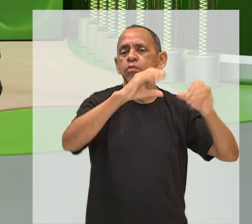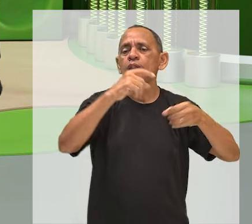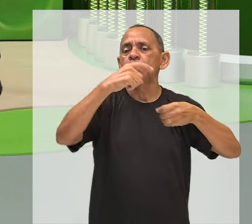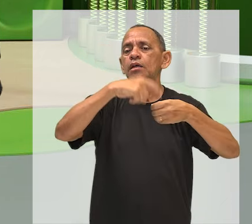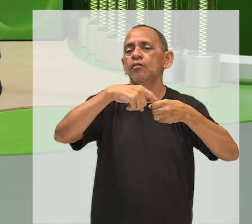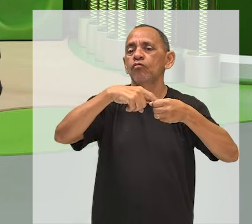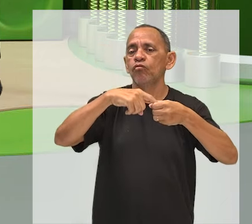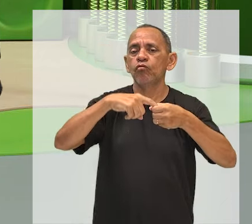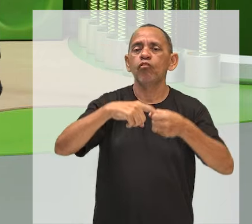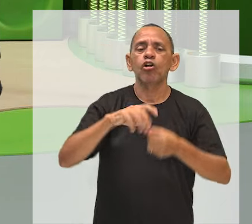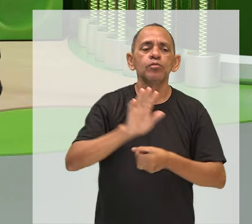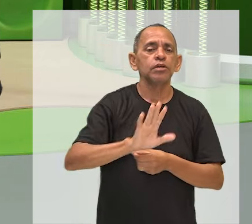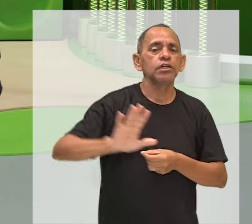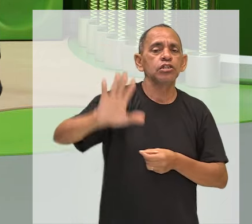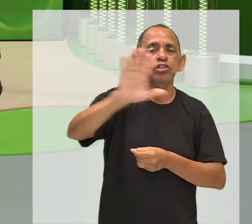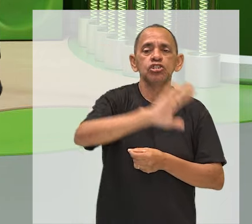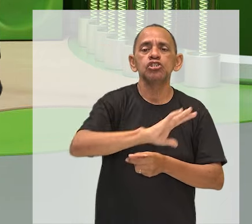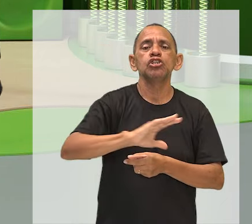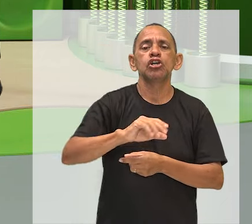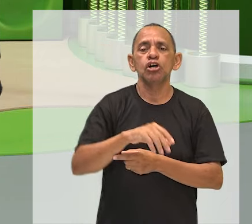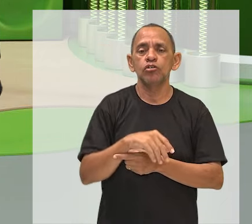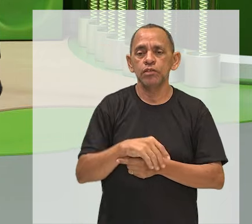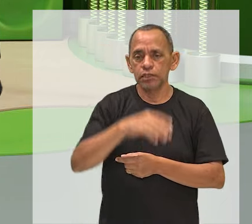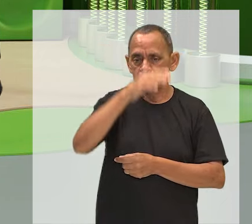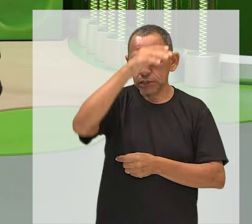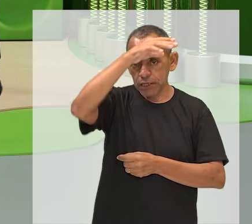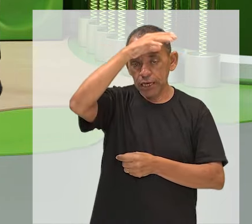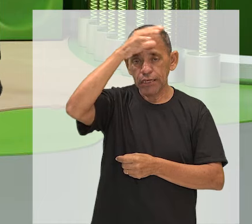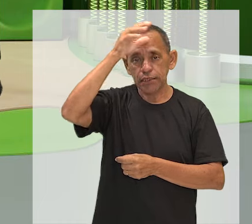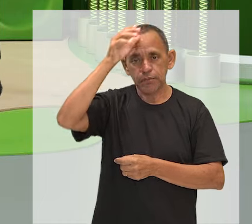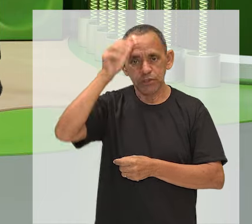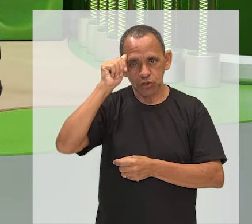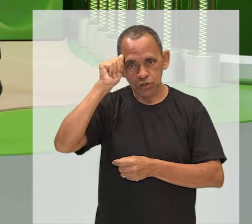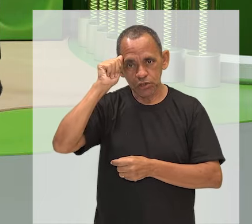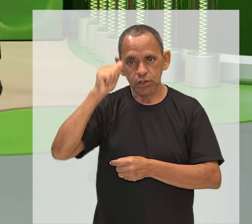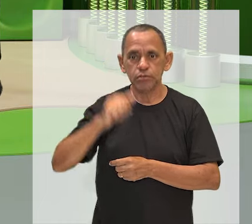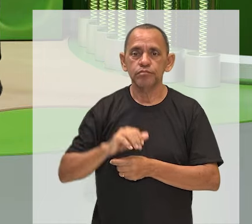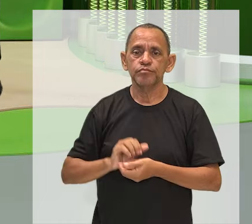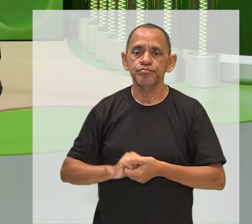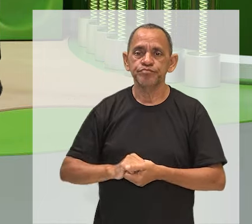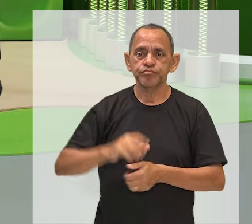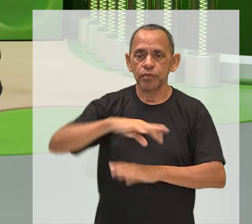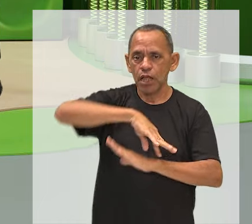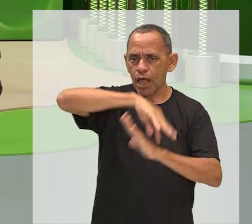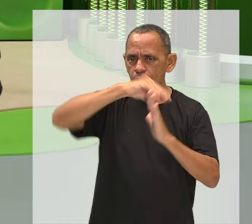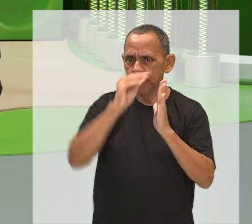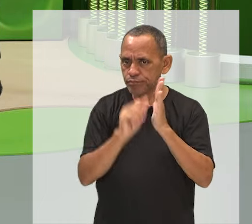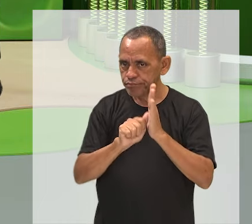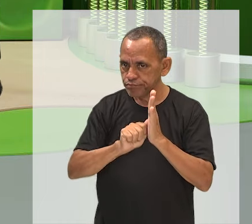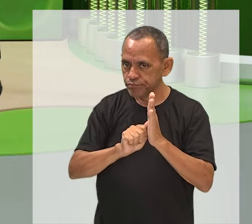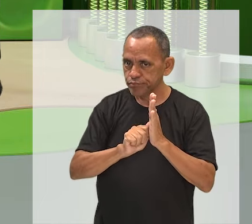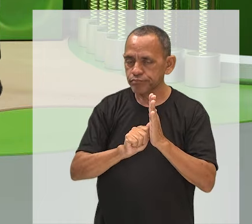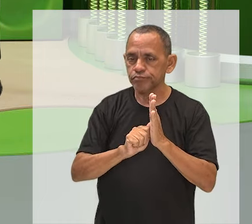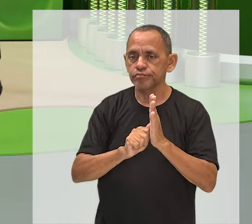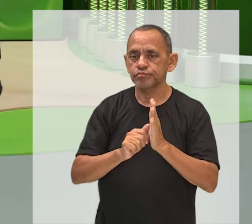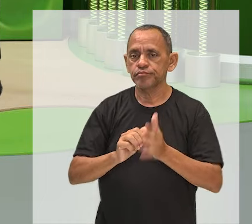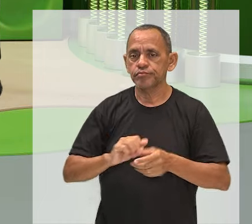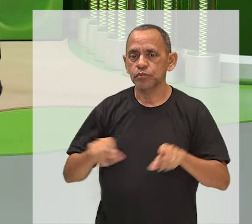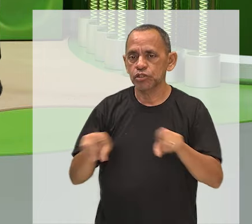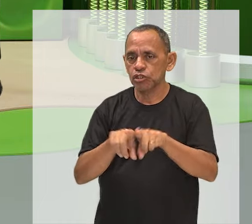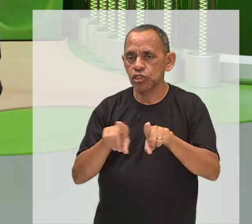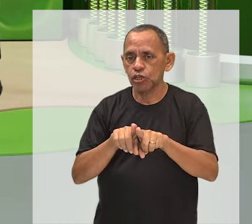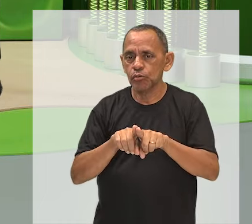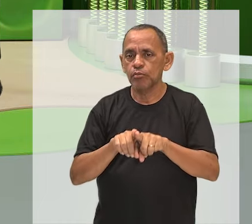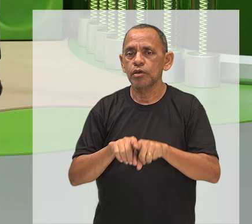região amazônica para derramar ali toda aquela umidade, né? Na verdade, essa precipitação já ocorreu ali durante